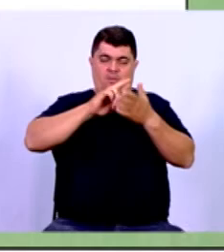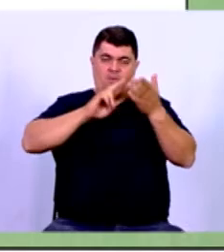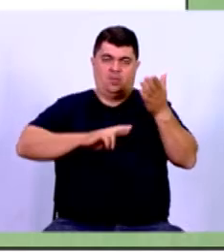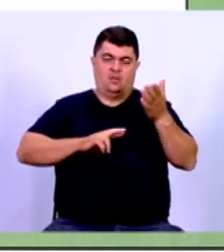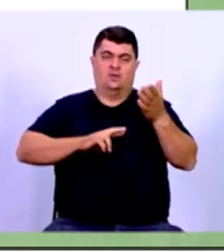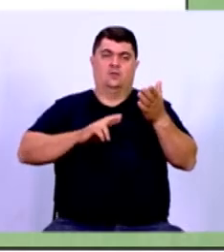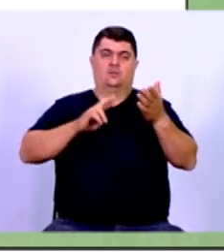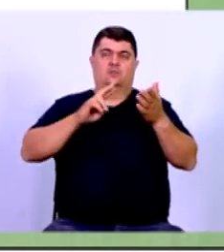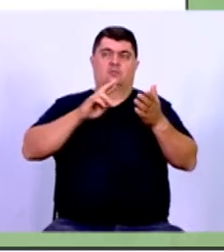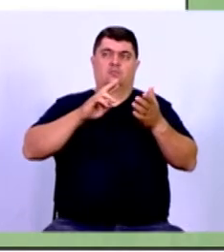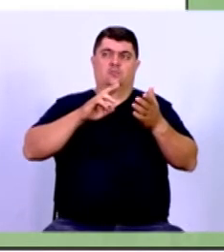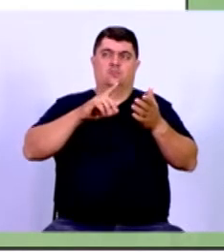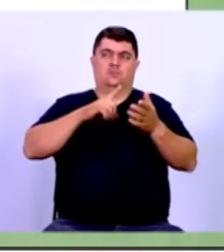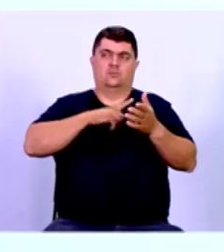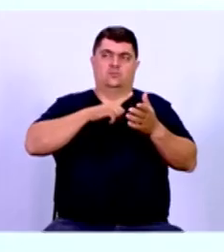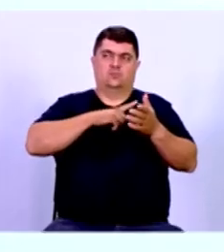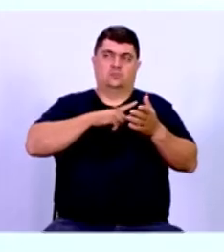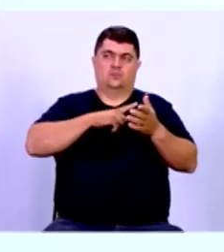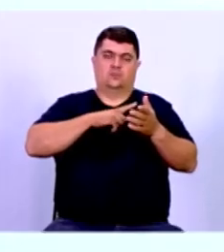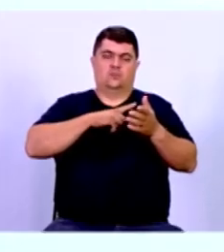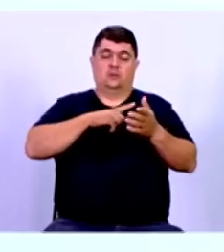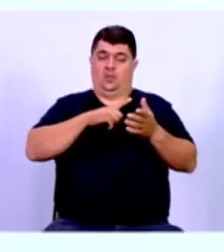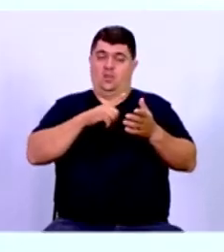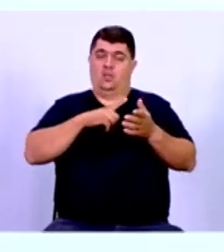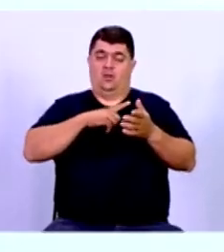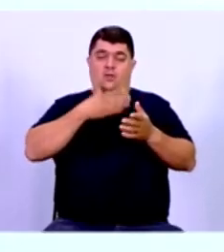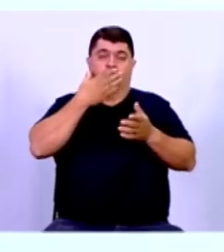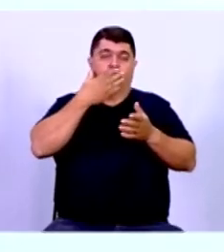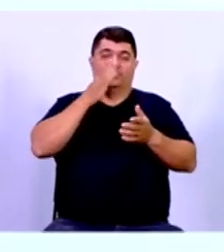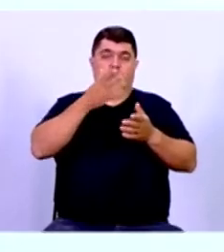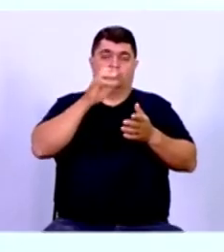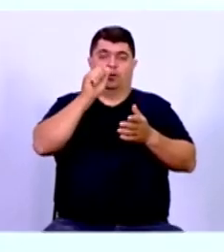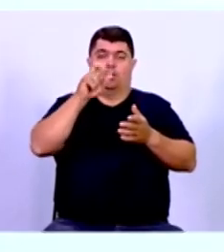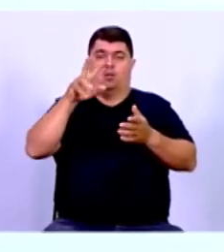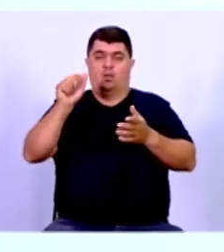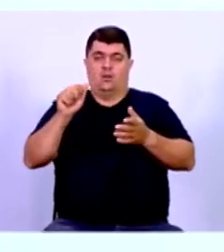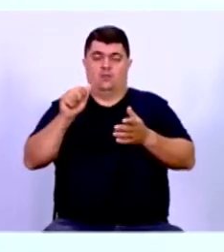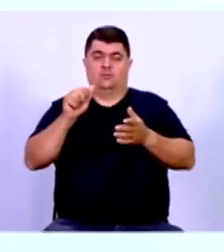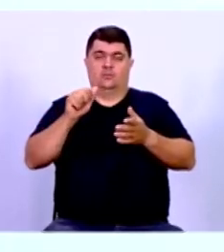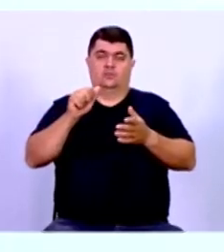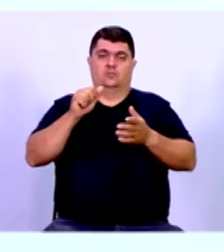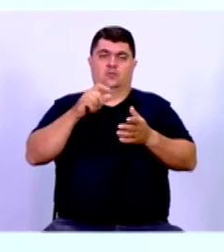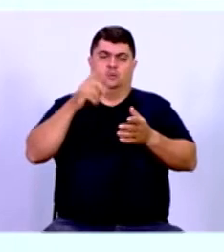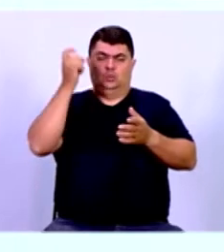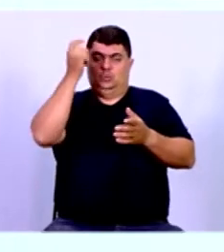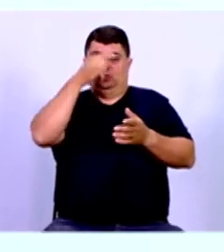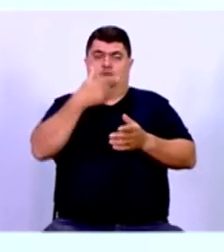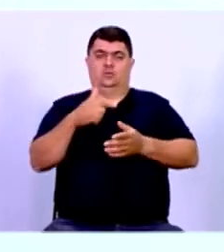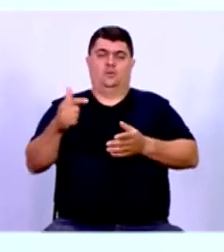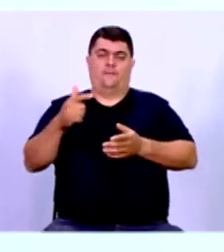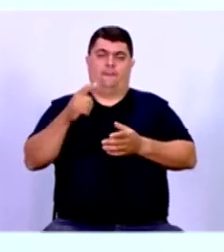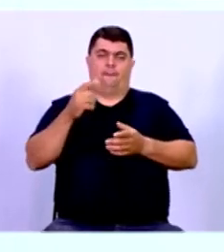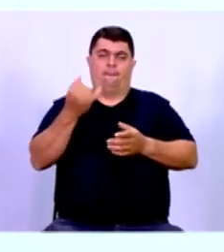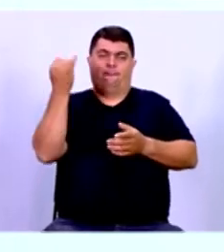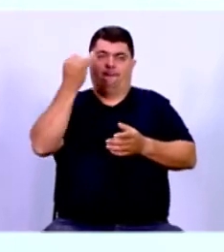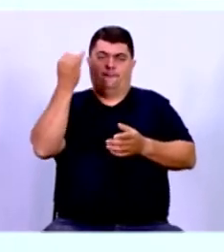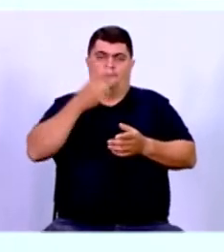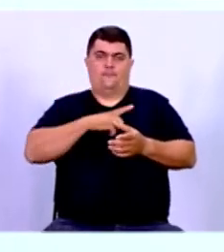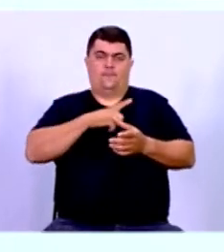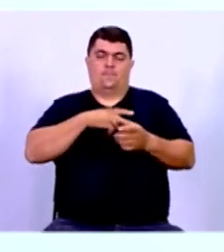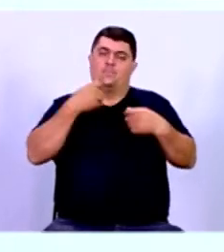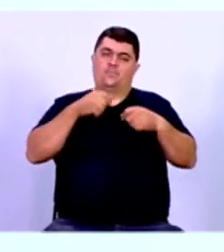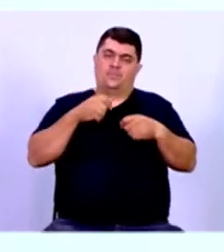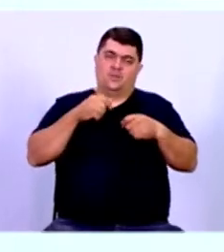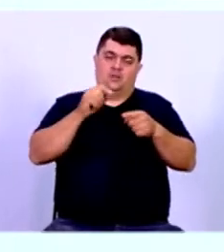importante ressaltar, o modelo está no ambiente virtual e ele não é complexo, mas o que é importante ressaltar é que você deve